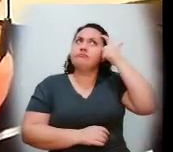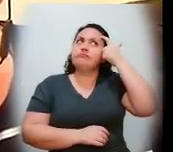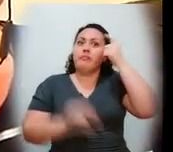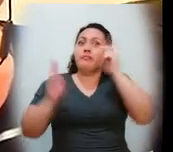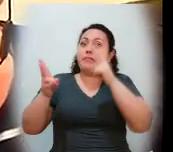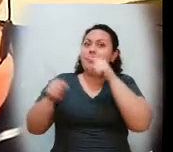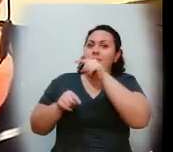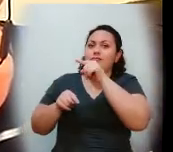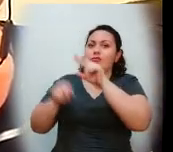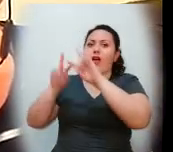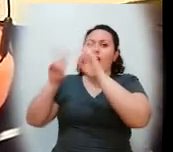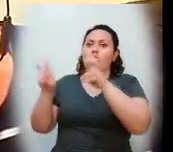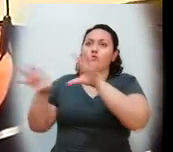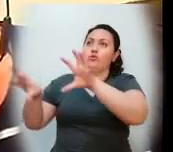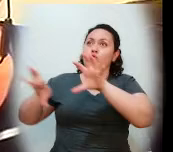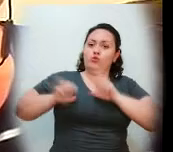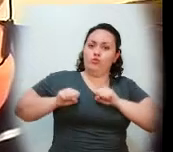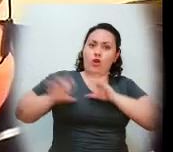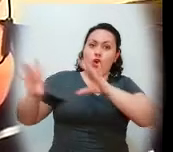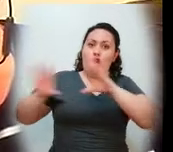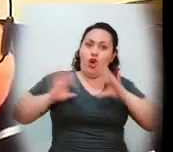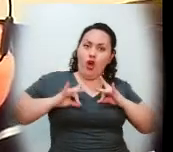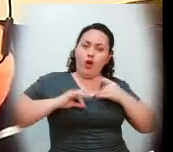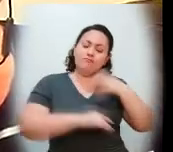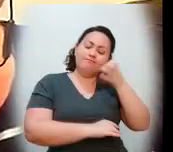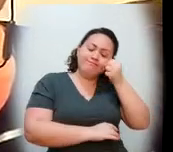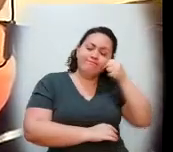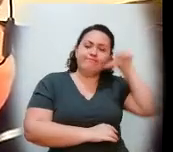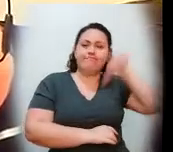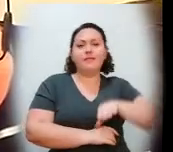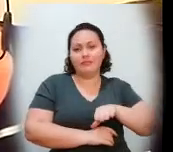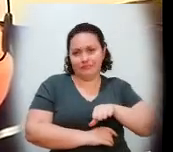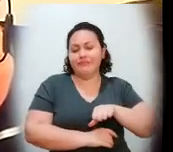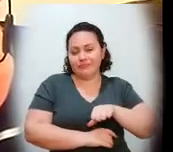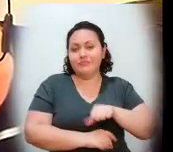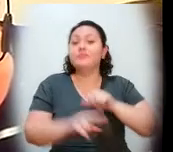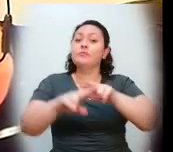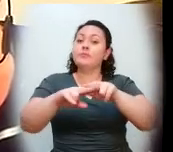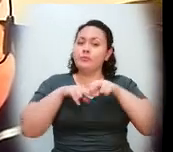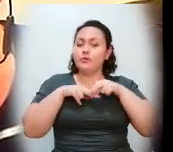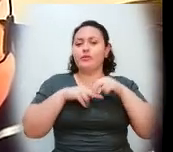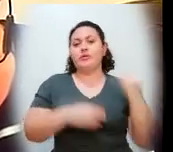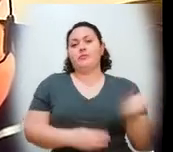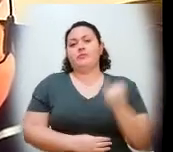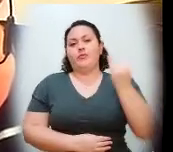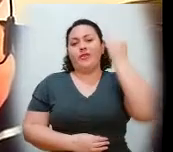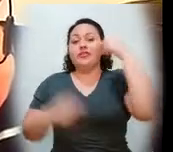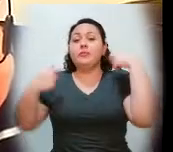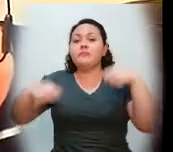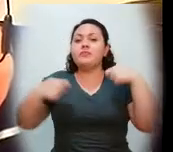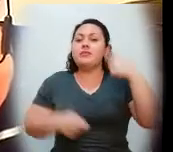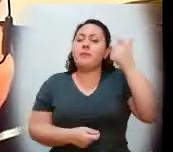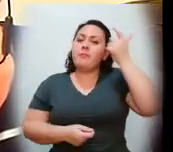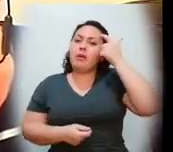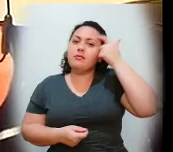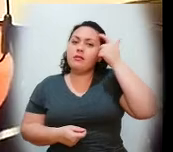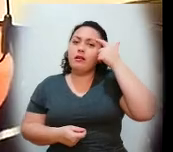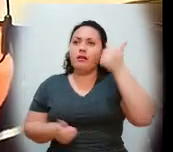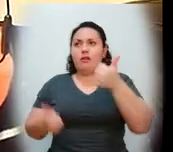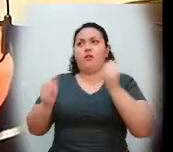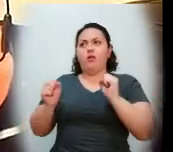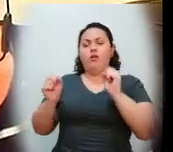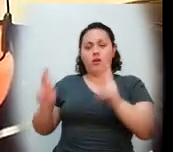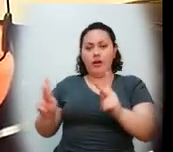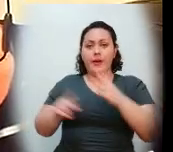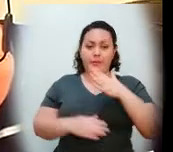ir nos acompanhar, vão para o quarto, vão ir para a cama conosco. Então a importância da gente poder pensar